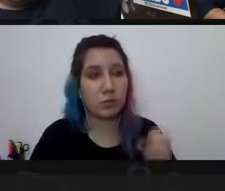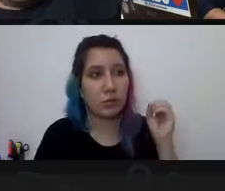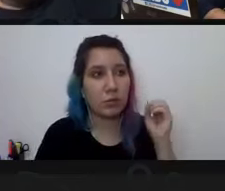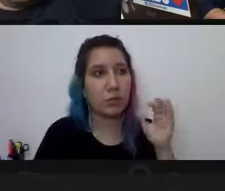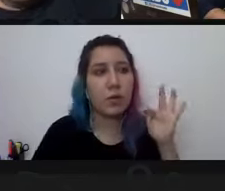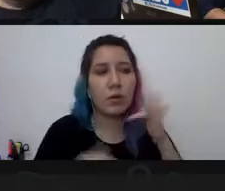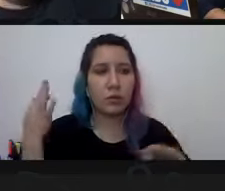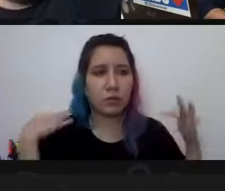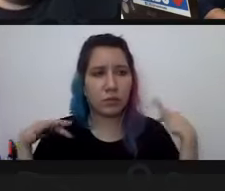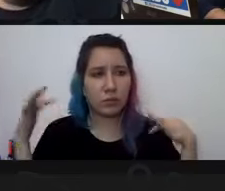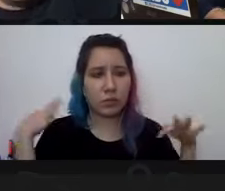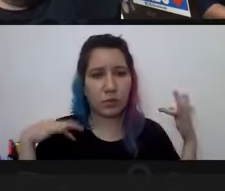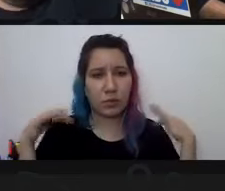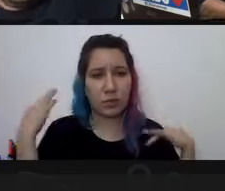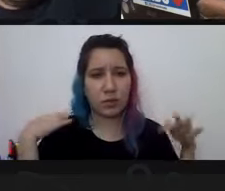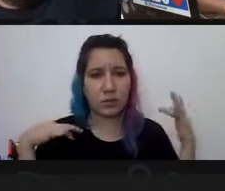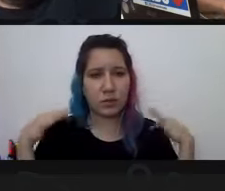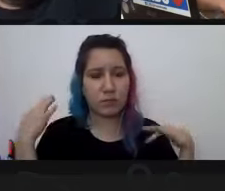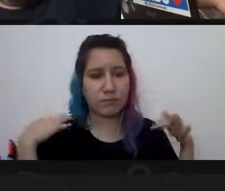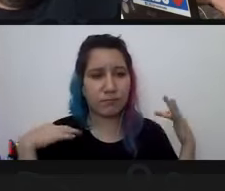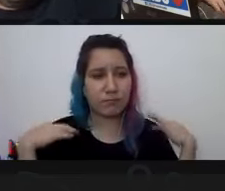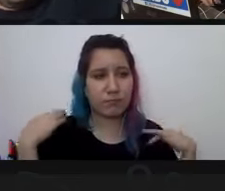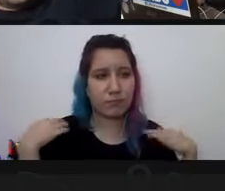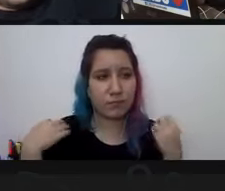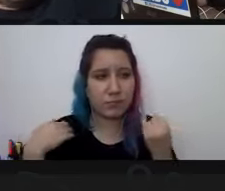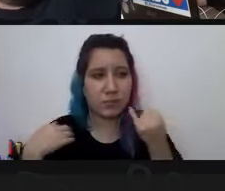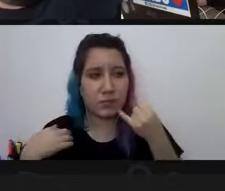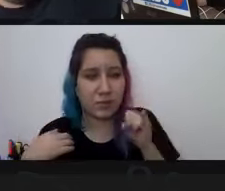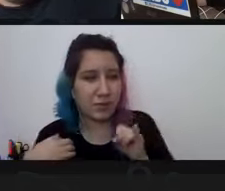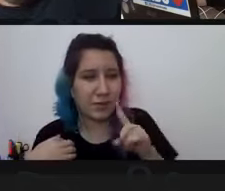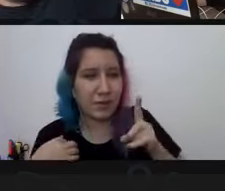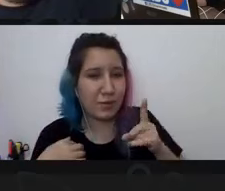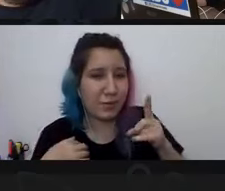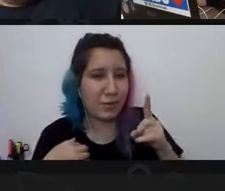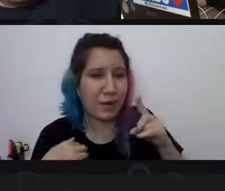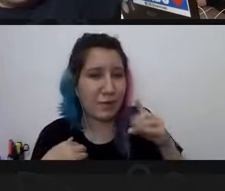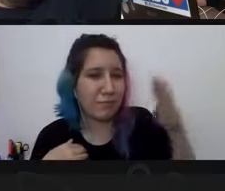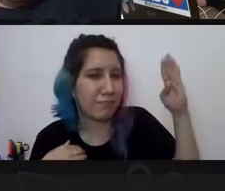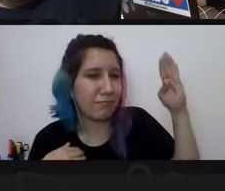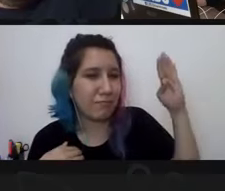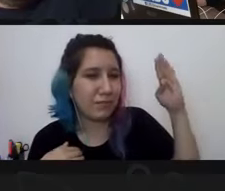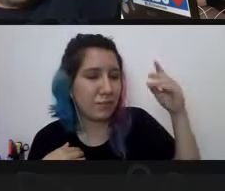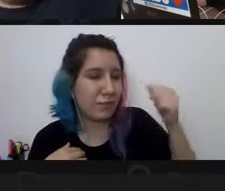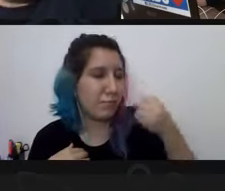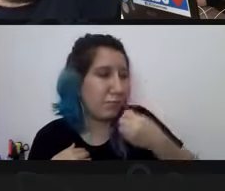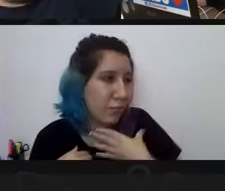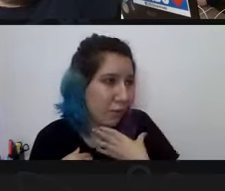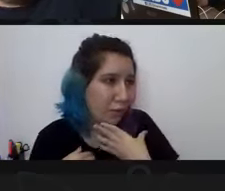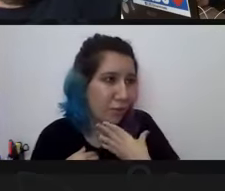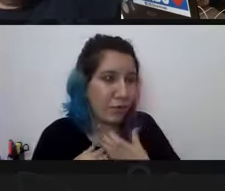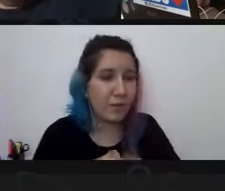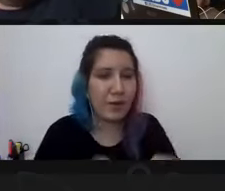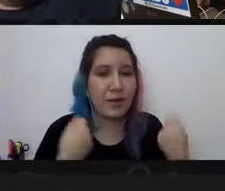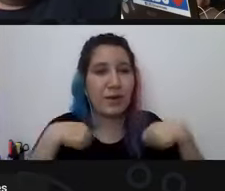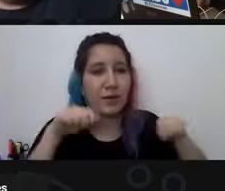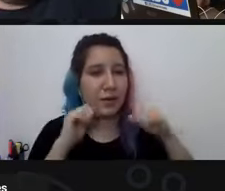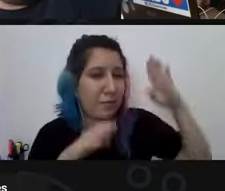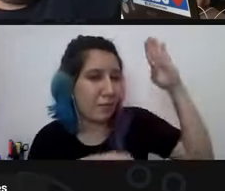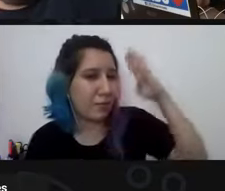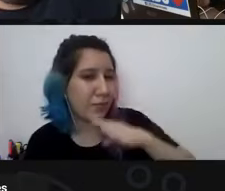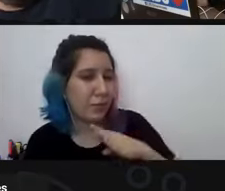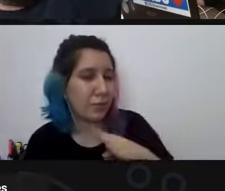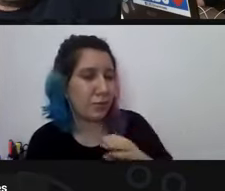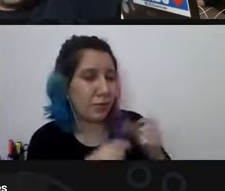elaborado, ele traz prejuízo para os lugares. Então, é isso que a gente não quer. A gente quer organizar, planejar, preparar as pessoas para